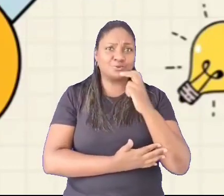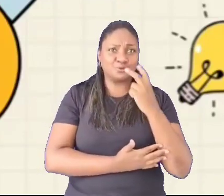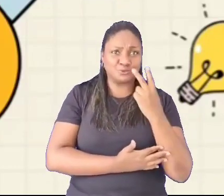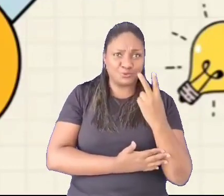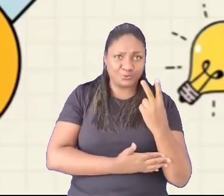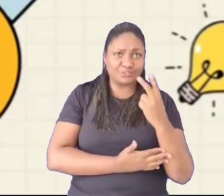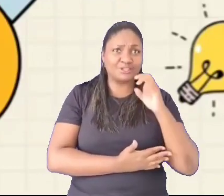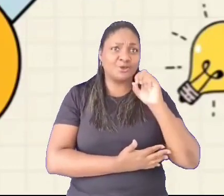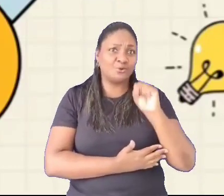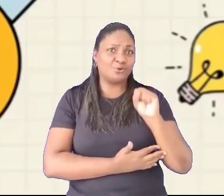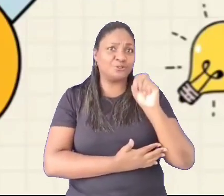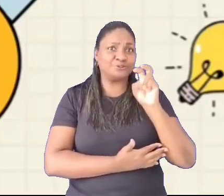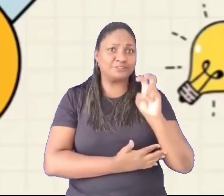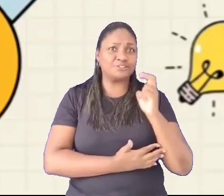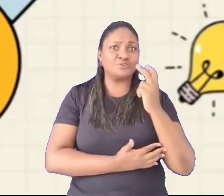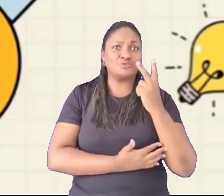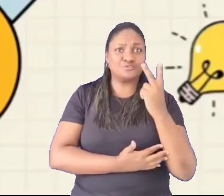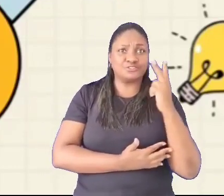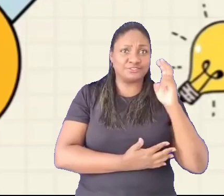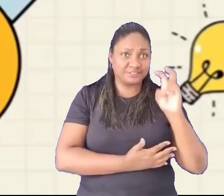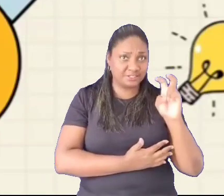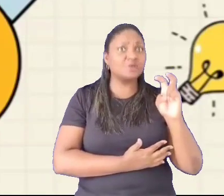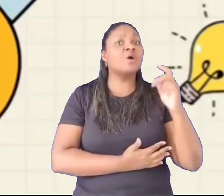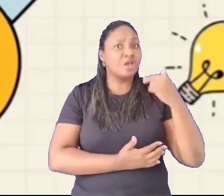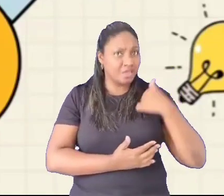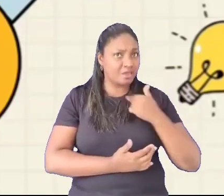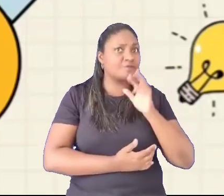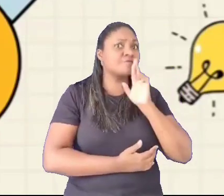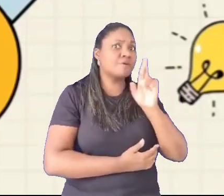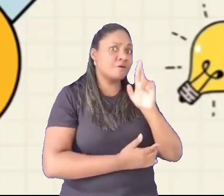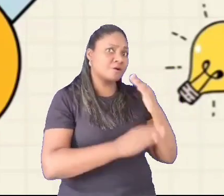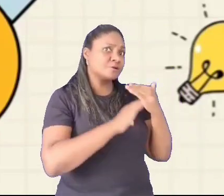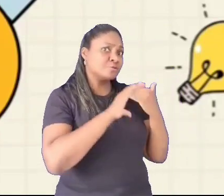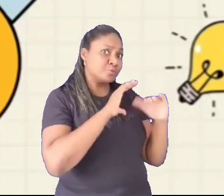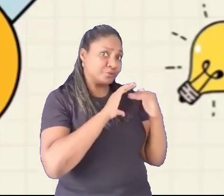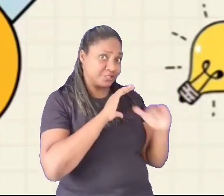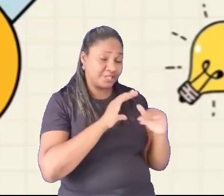44528525. Eu vou estar aqui na retaguarda sempre respondendo para